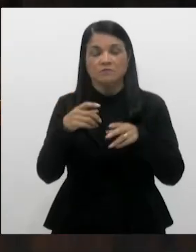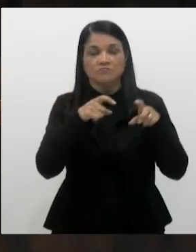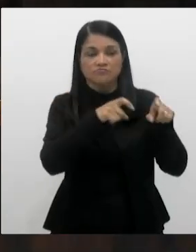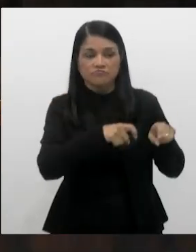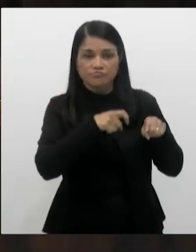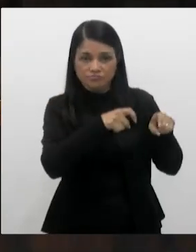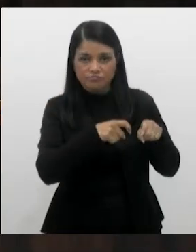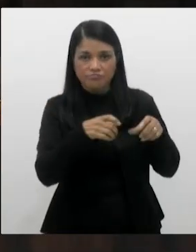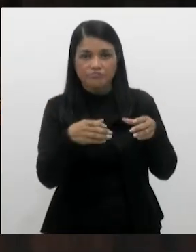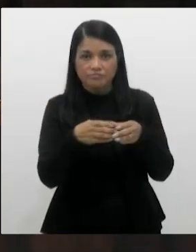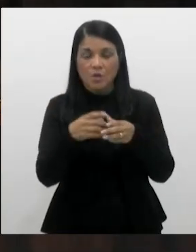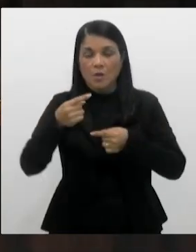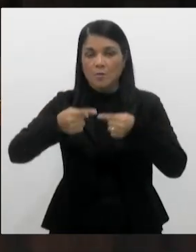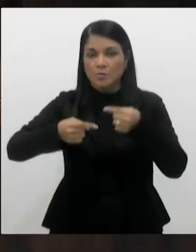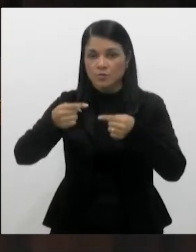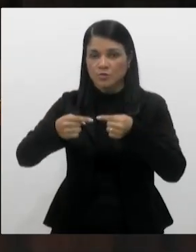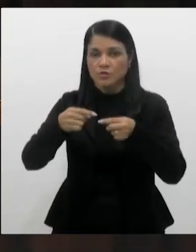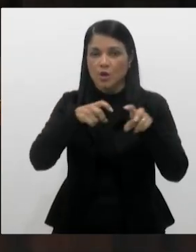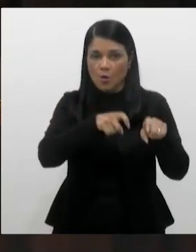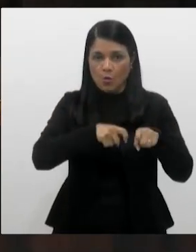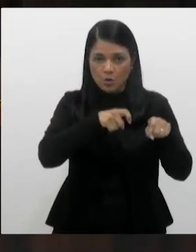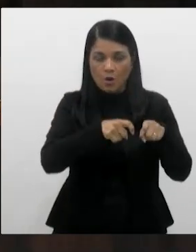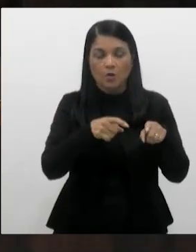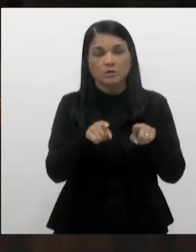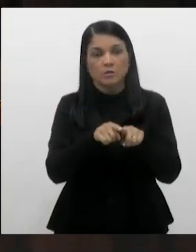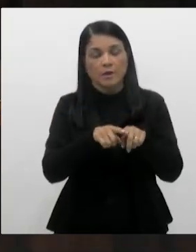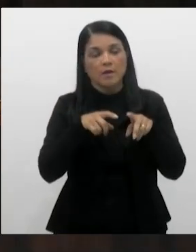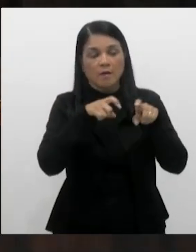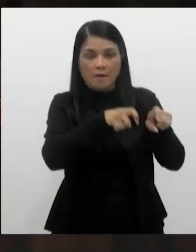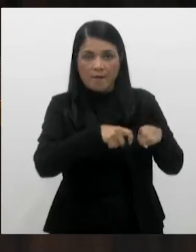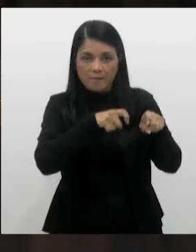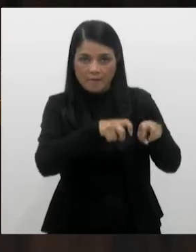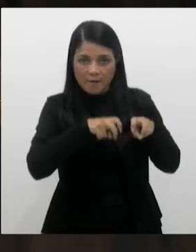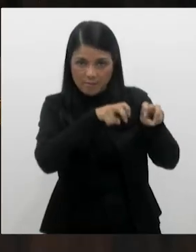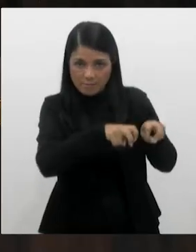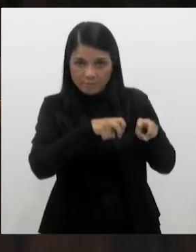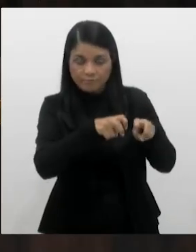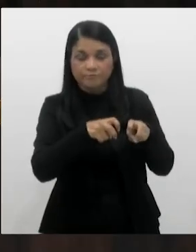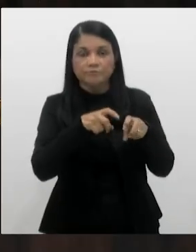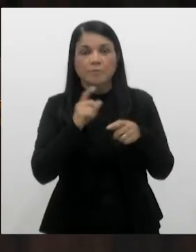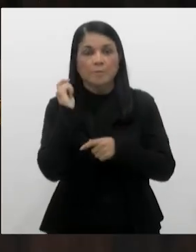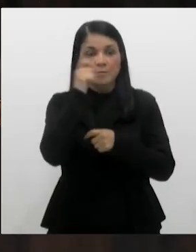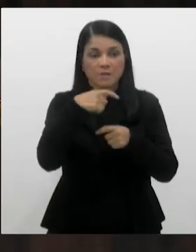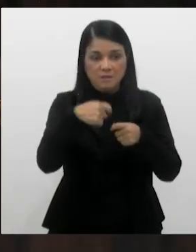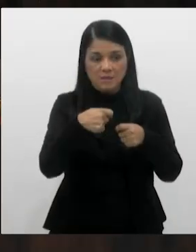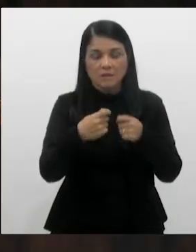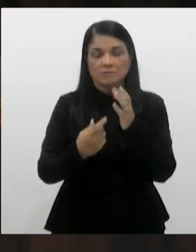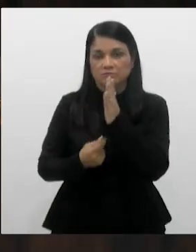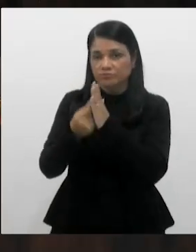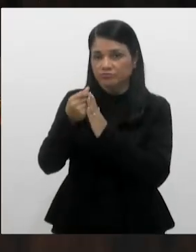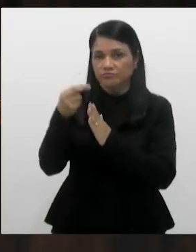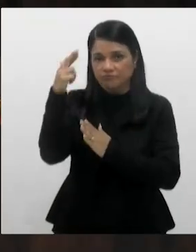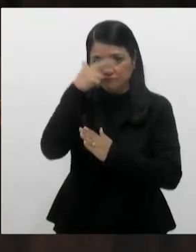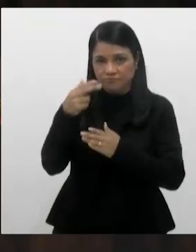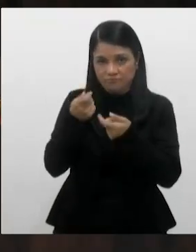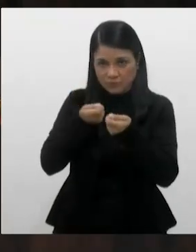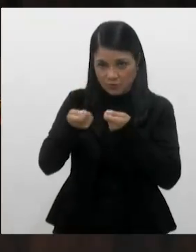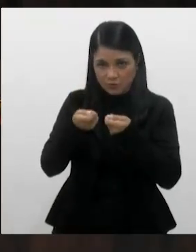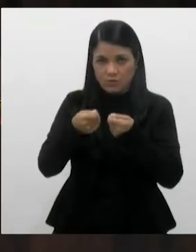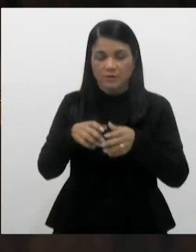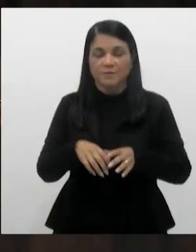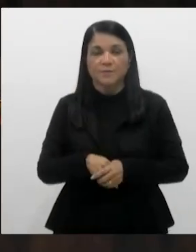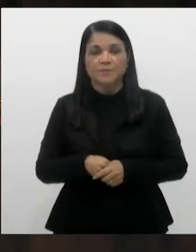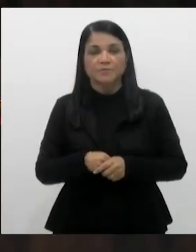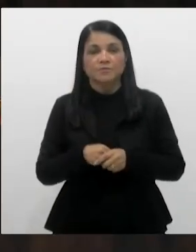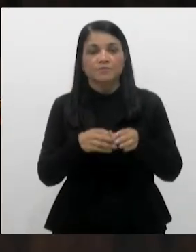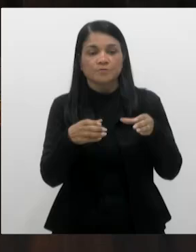e Políticas Rural, Agrária e Pesqueira, de Orçamento, Finanças, Fiscalização Financeira e Controle.